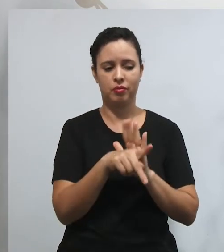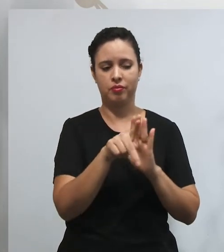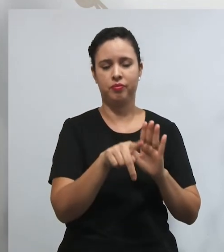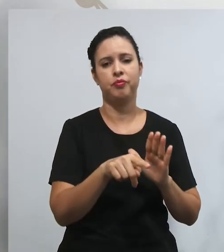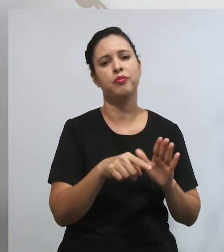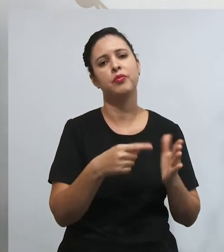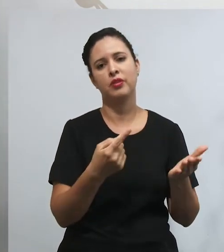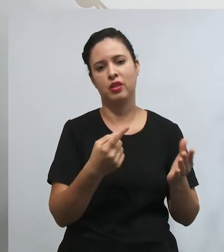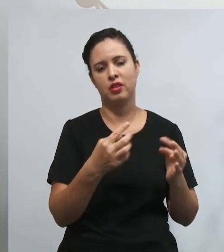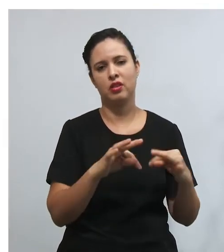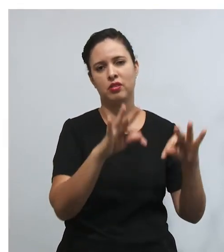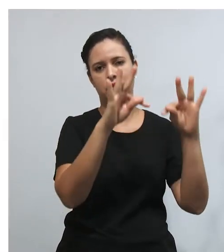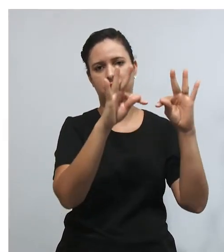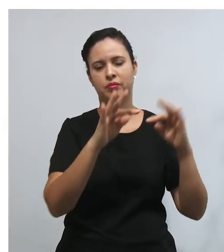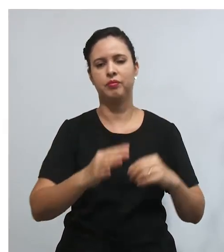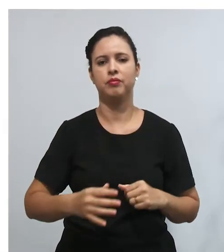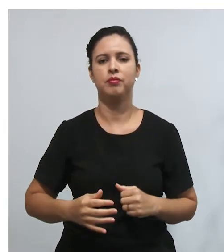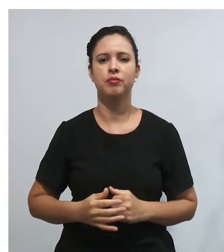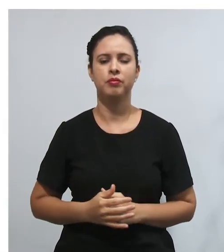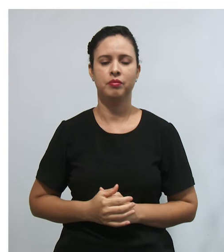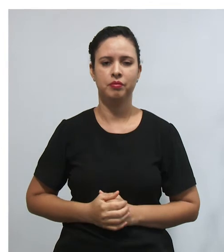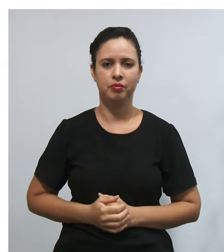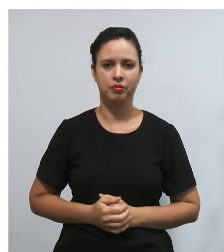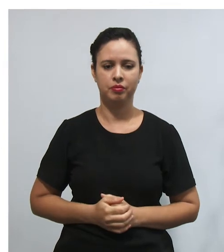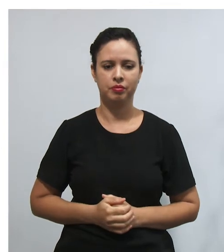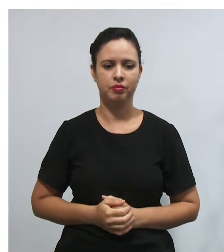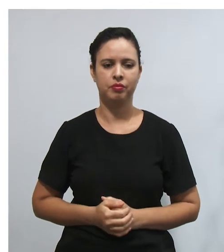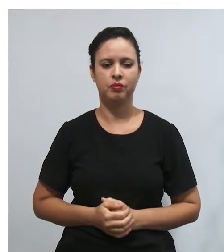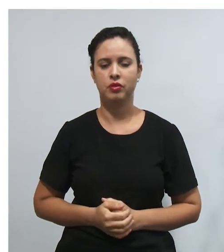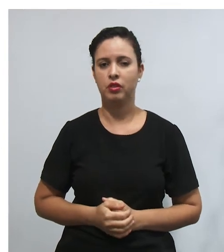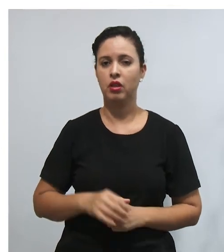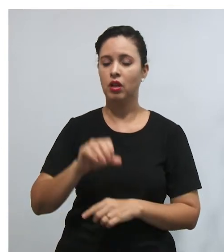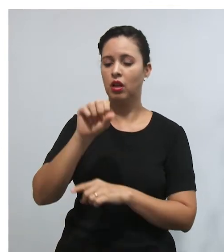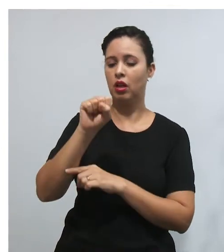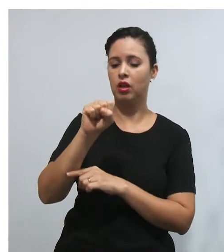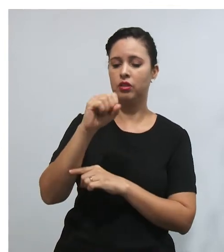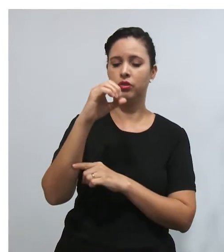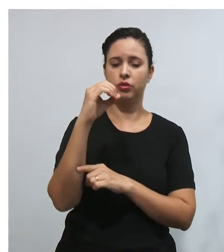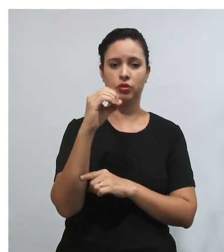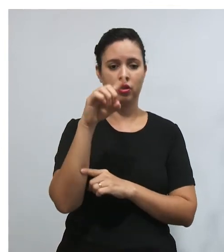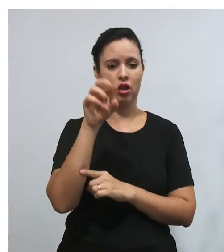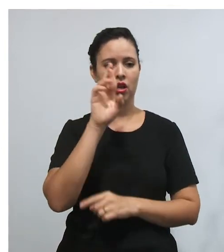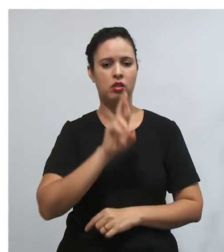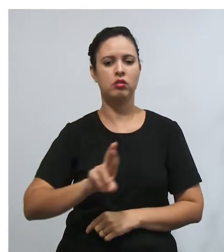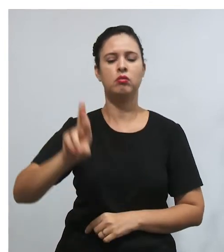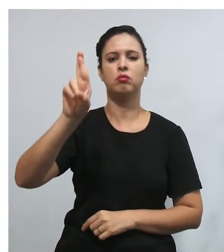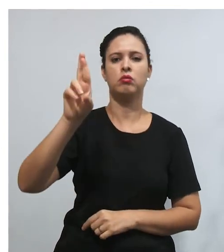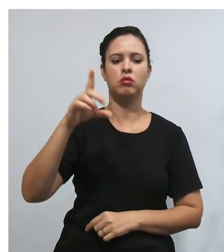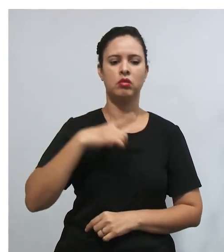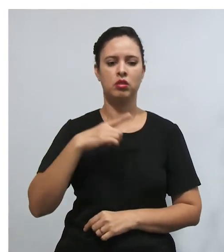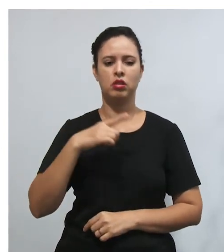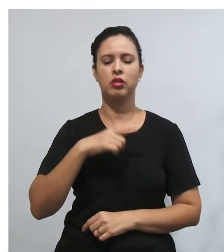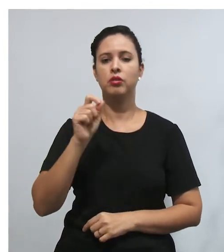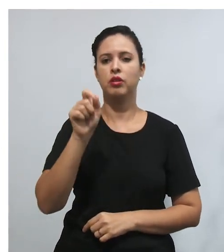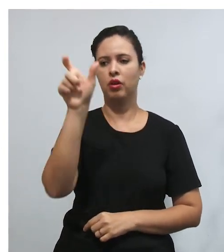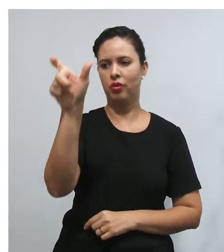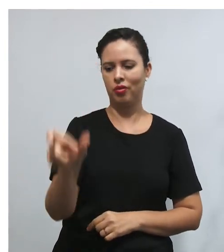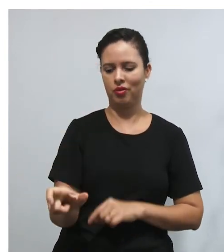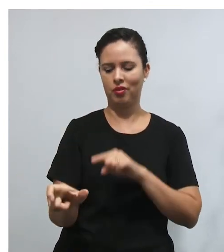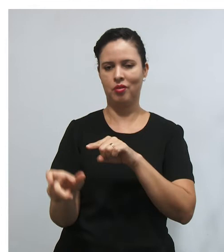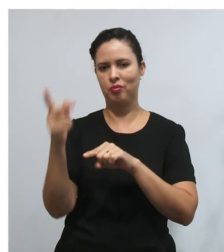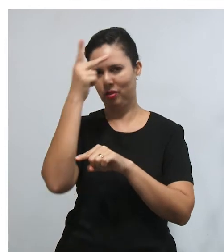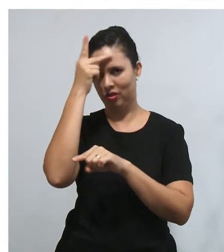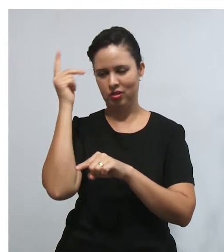aqui, sistema operacional, o SO é o programa responsável por fazer a interação